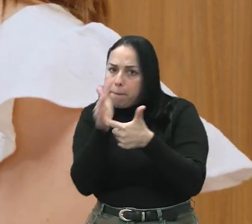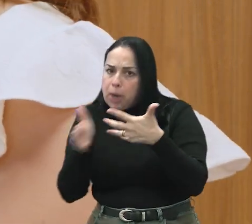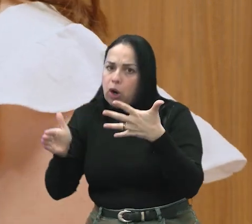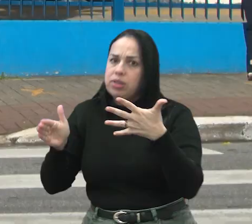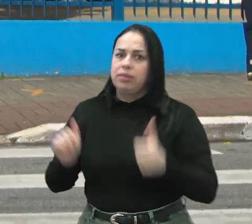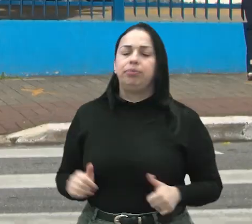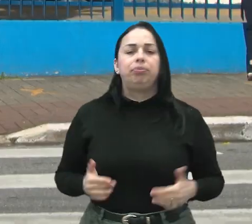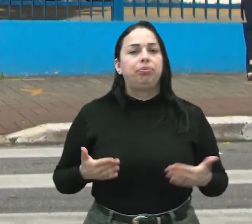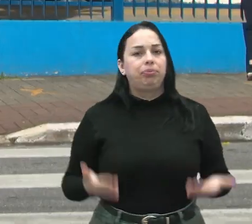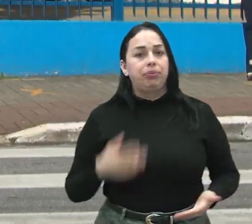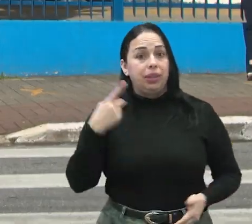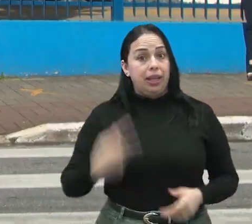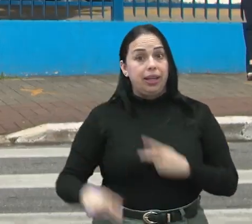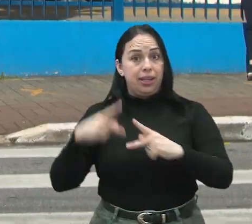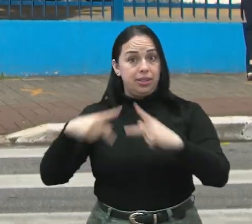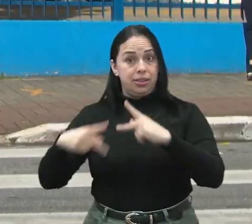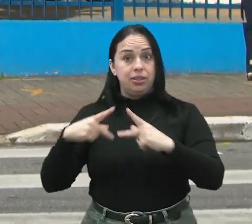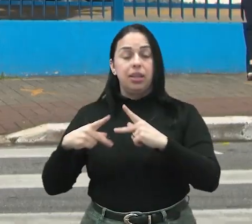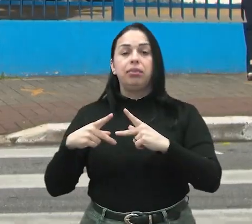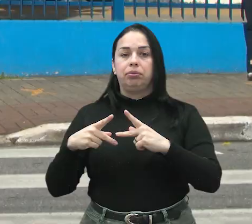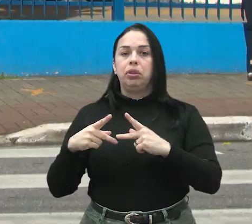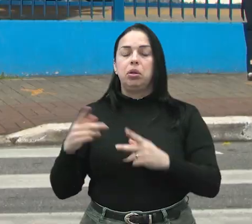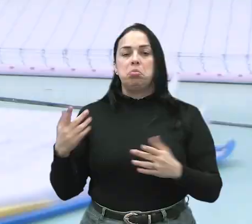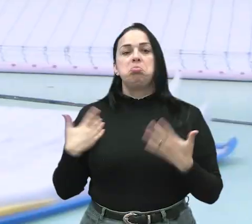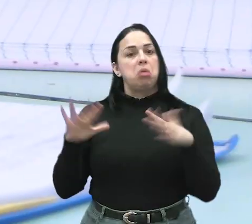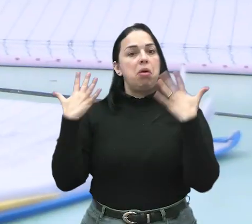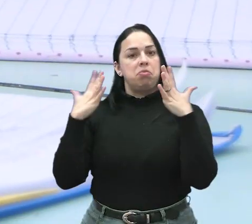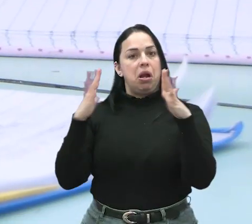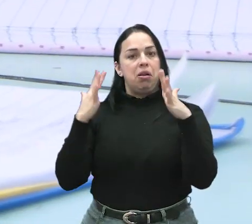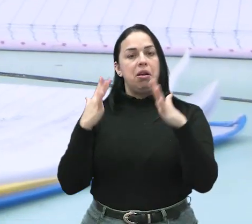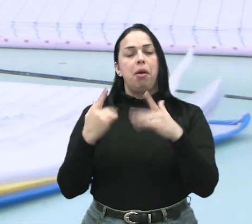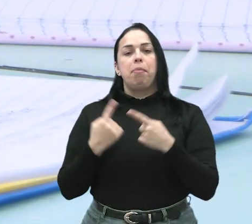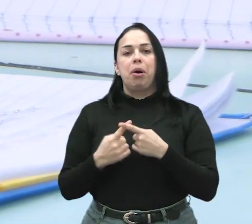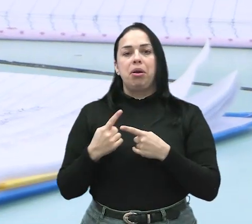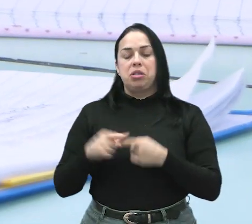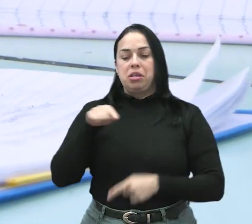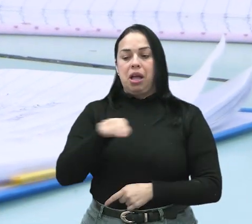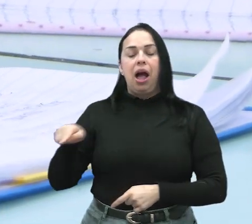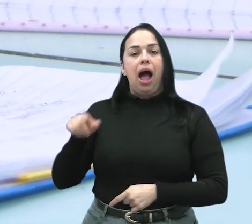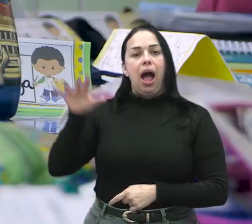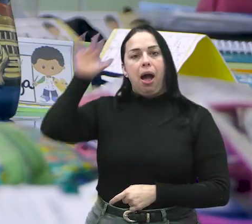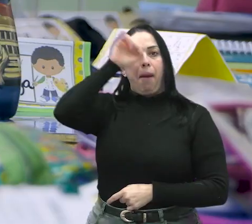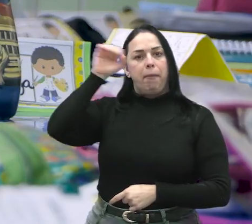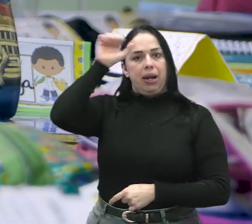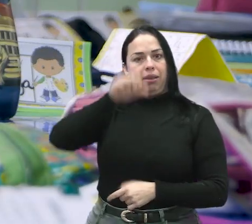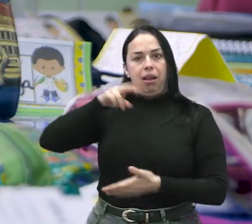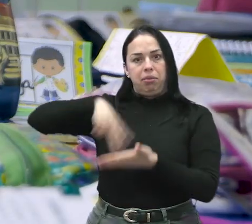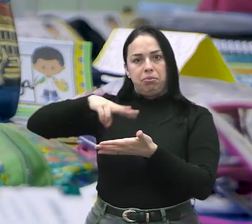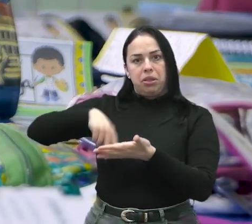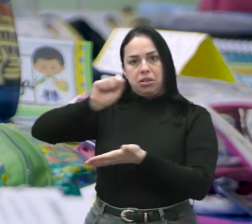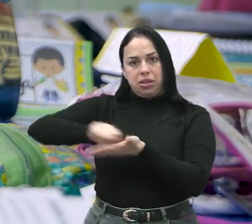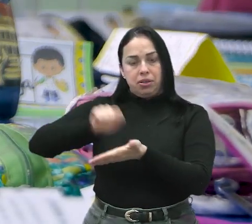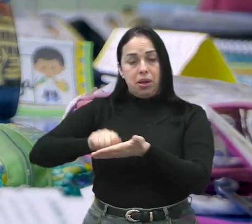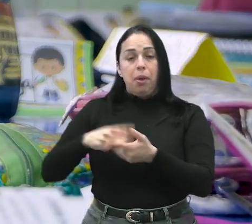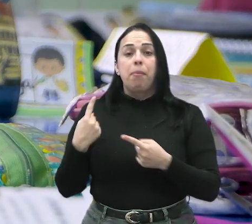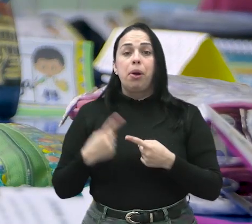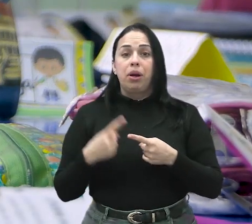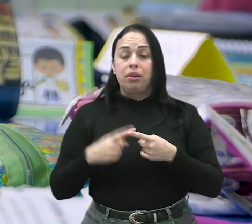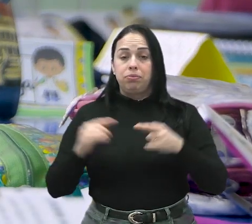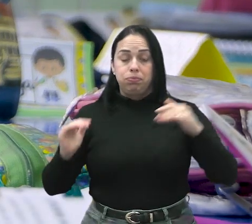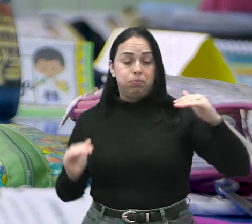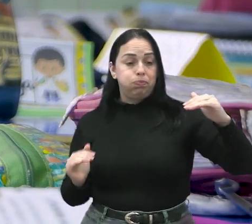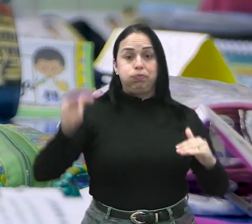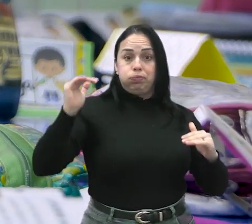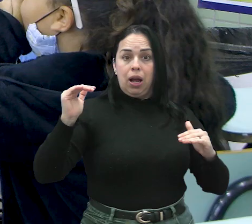que funciona. E São José dos Campos tem o que comemorar quando o assunto é a alfabetização. Isso porque a cidade ultrapassou